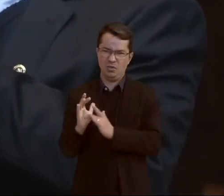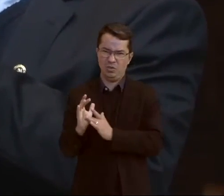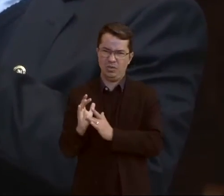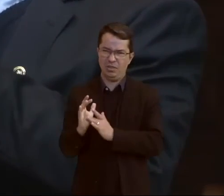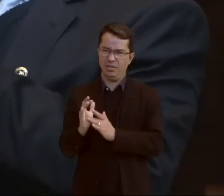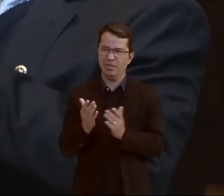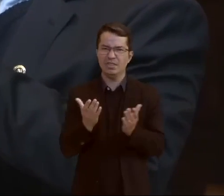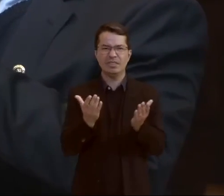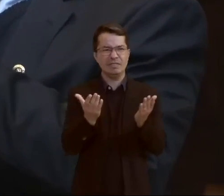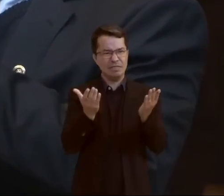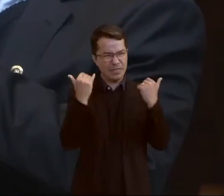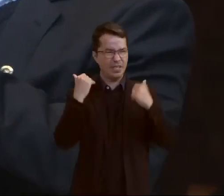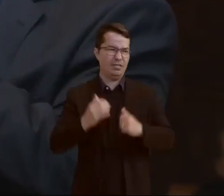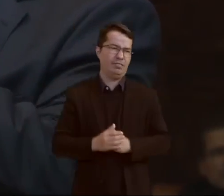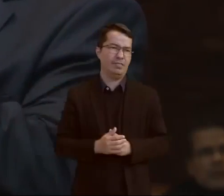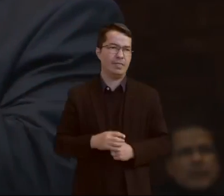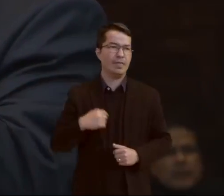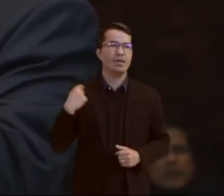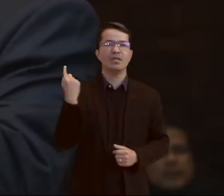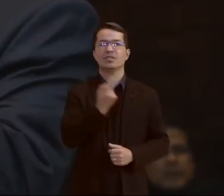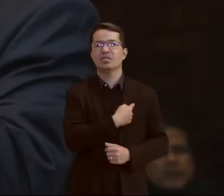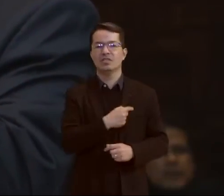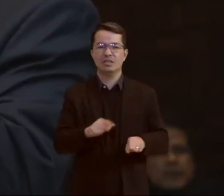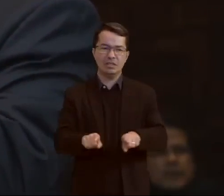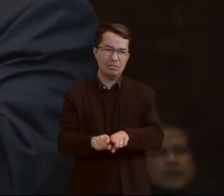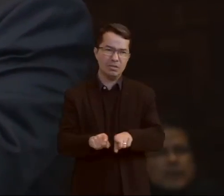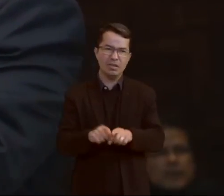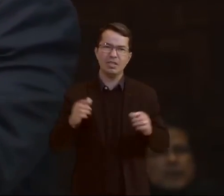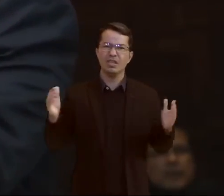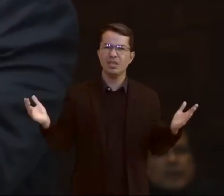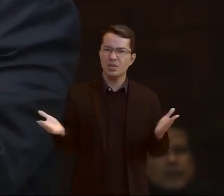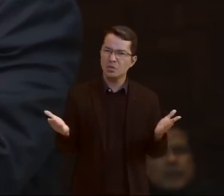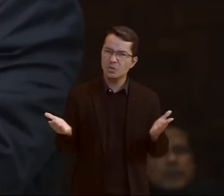gente vai selar isso na presença do Senhor,